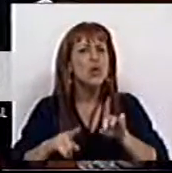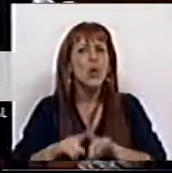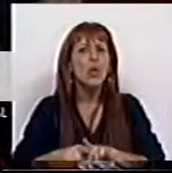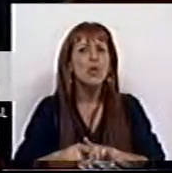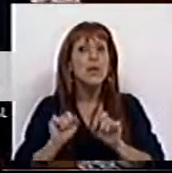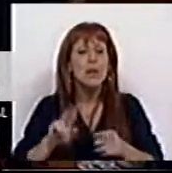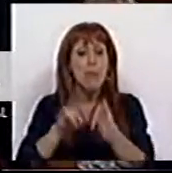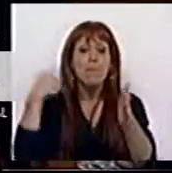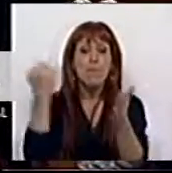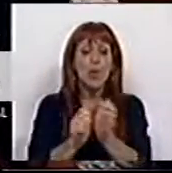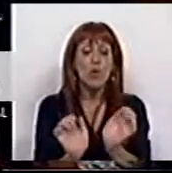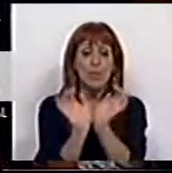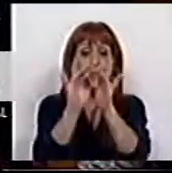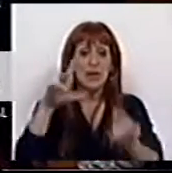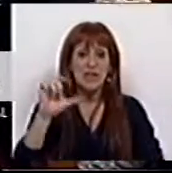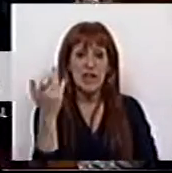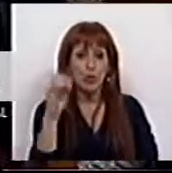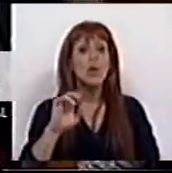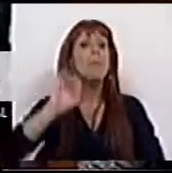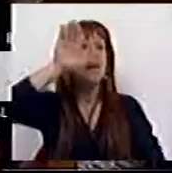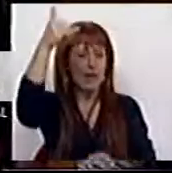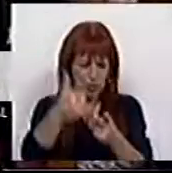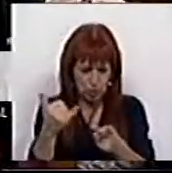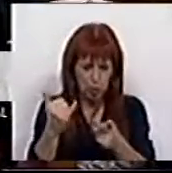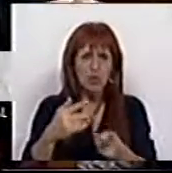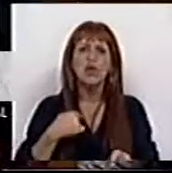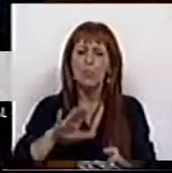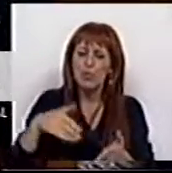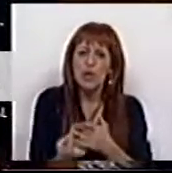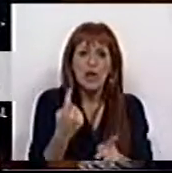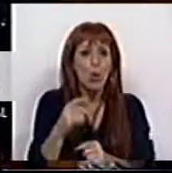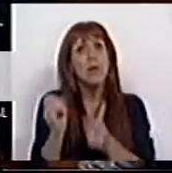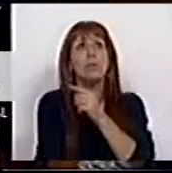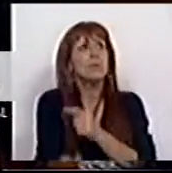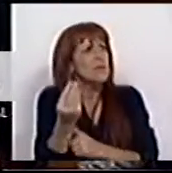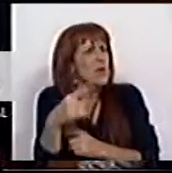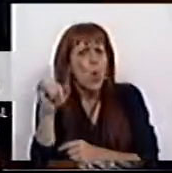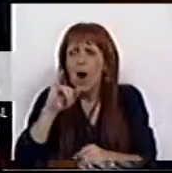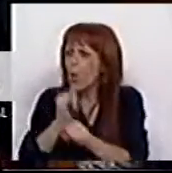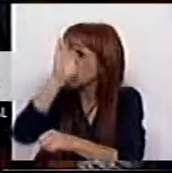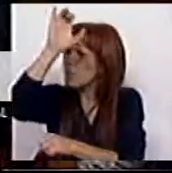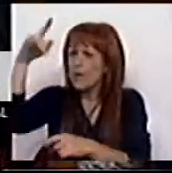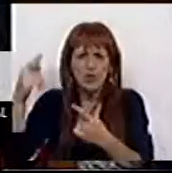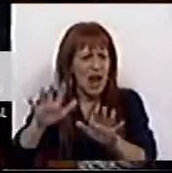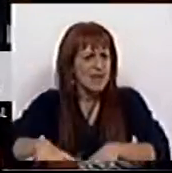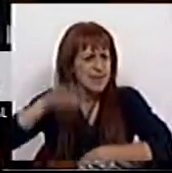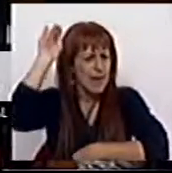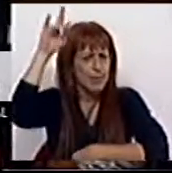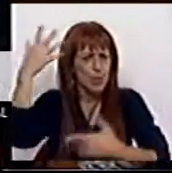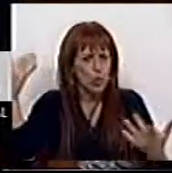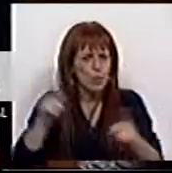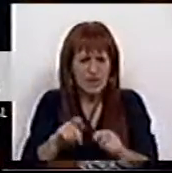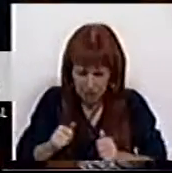com o crash da plataforma dos sítios. Primeiro. Segundo, estamos a propor alguma originalidade? Não há outros países onde a Assembleia da